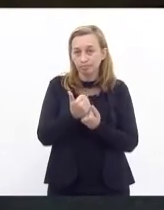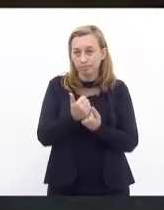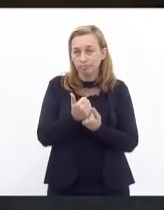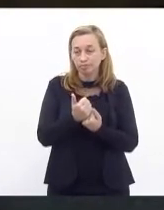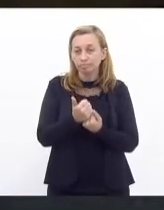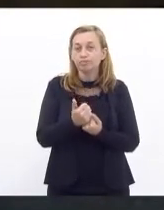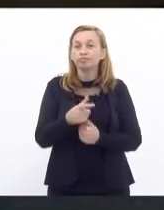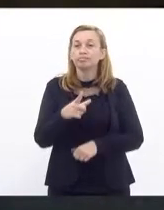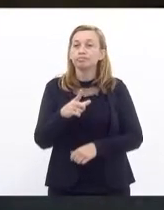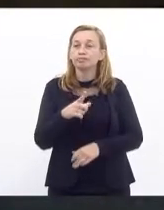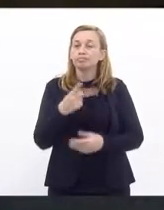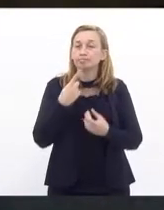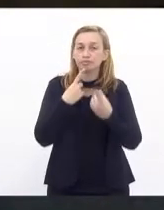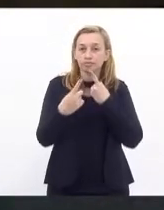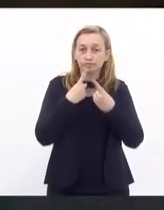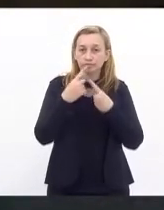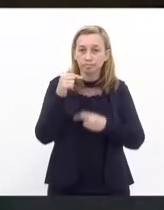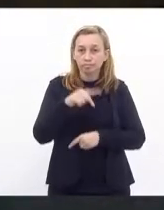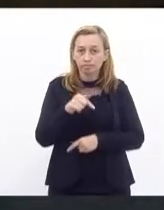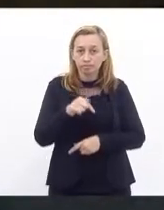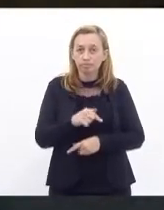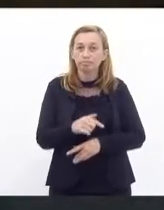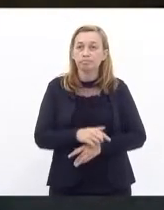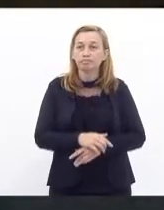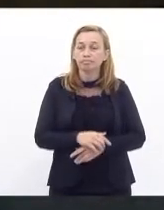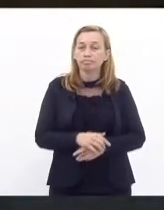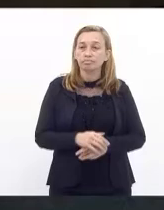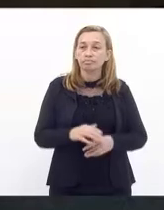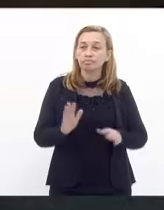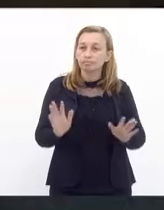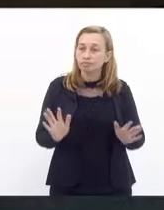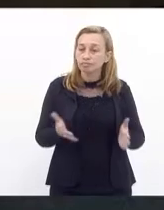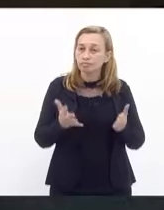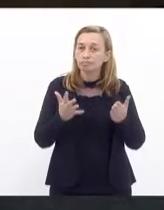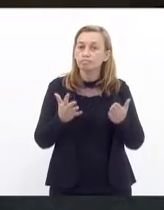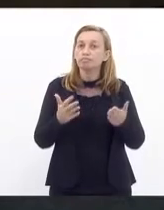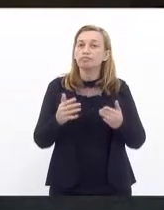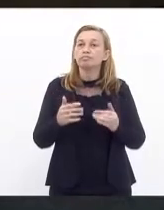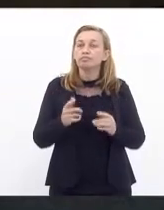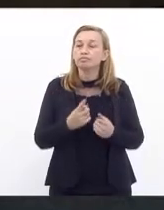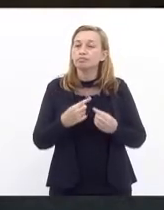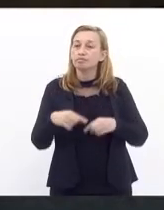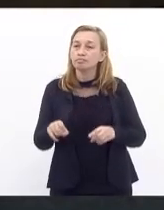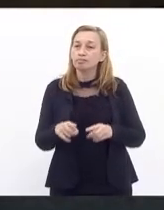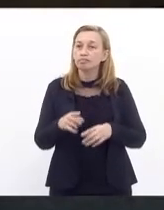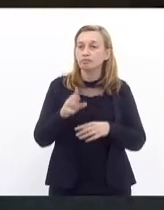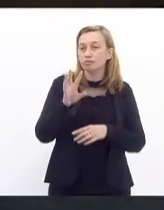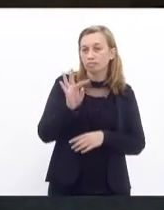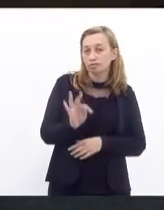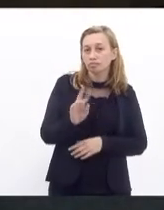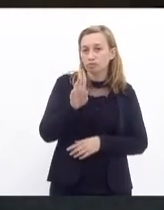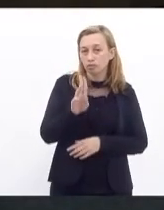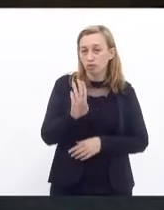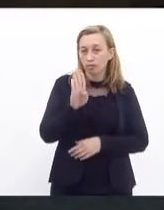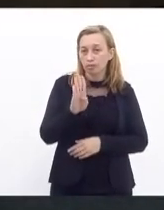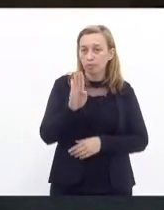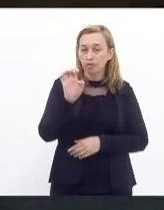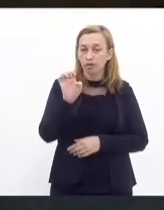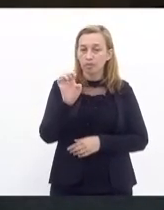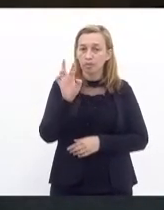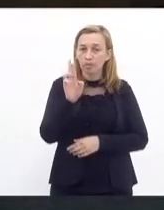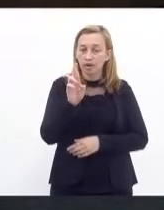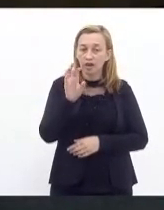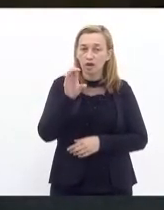Nós temos discutido aqui de apoio a iniciativas para o enfrentamento da tuberculose. Isso, a iniciativa